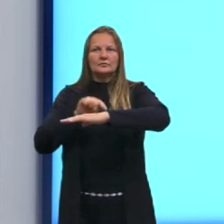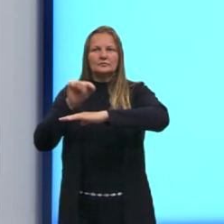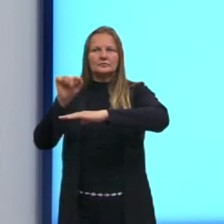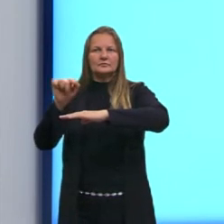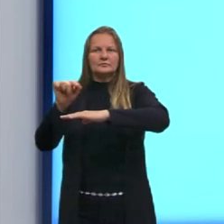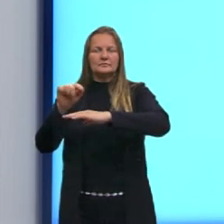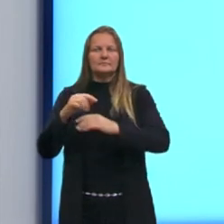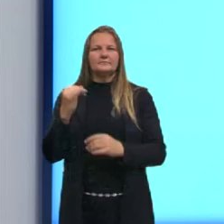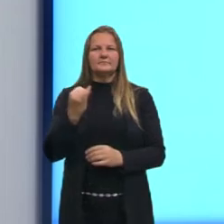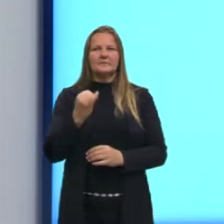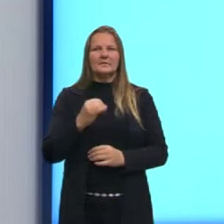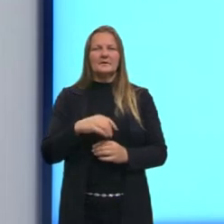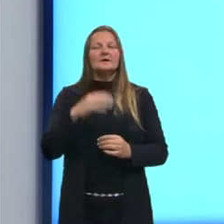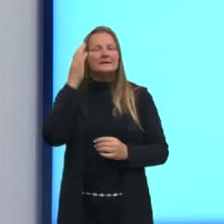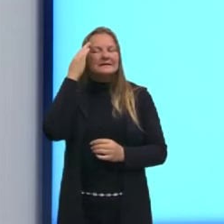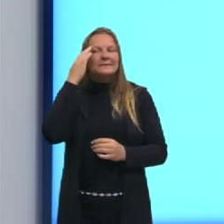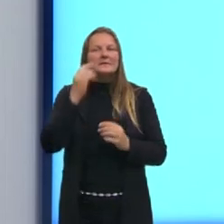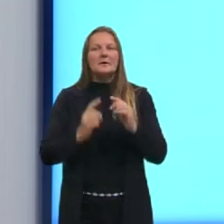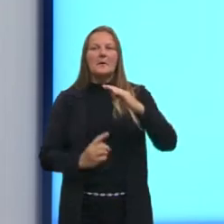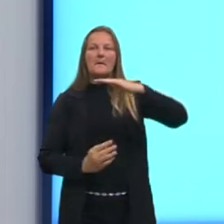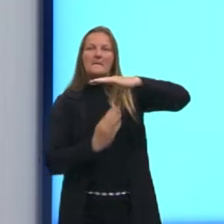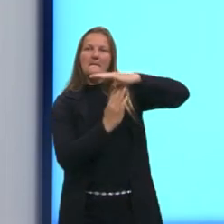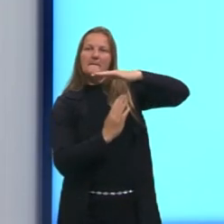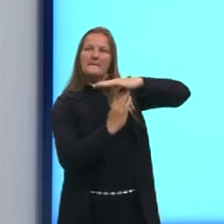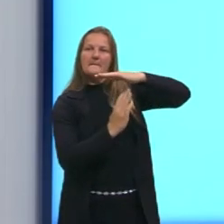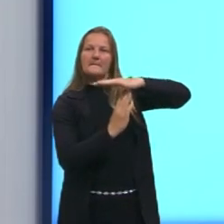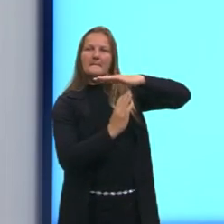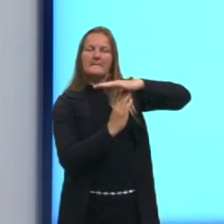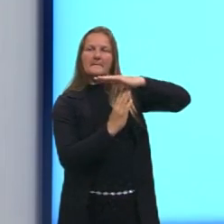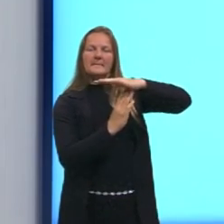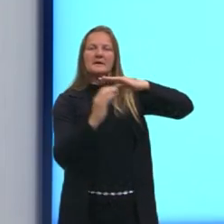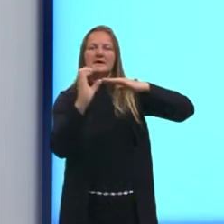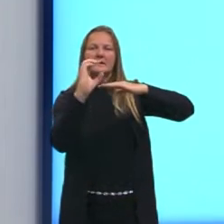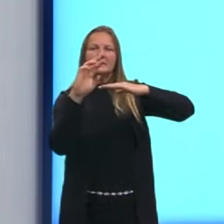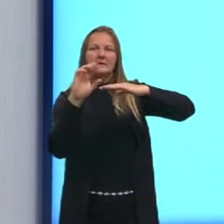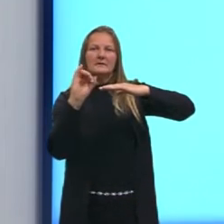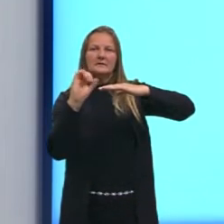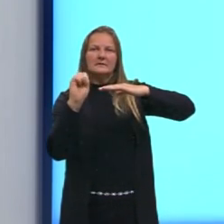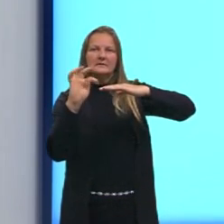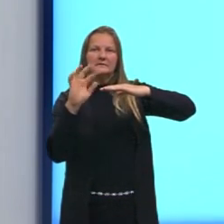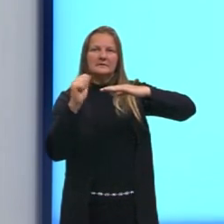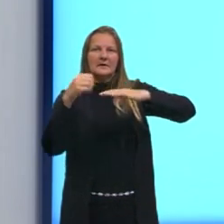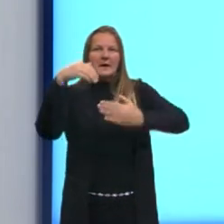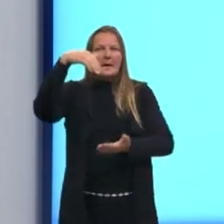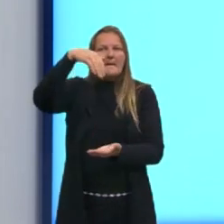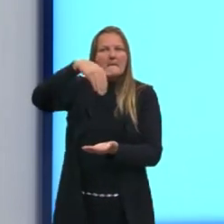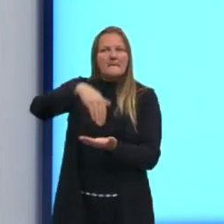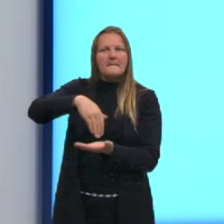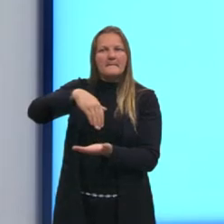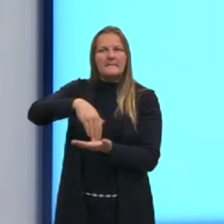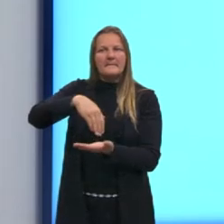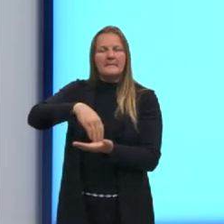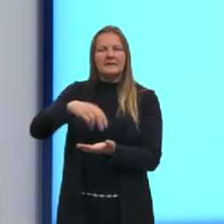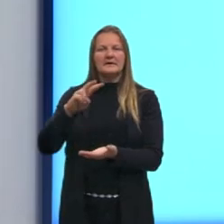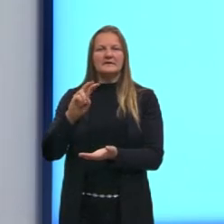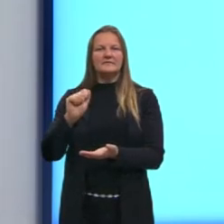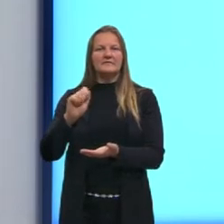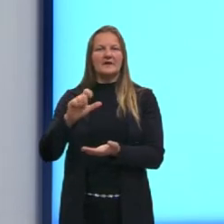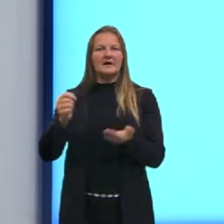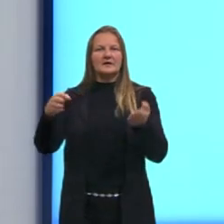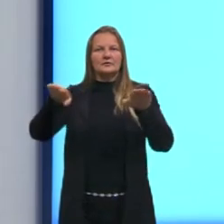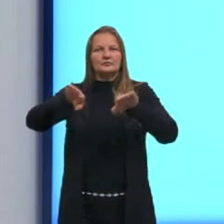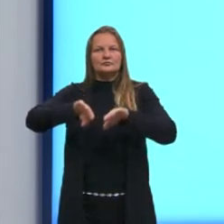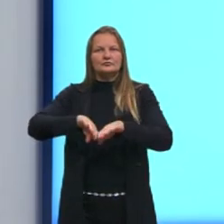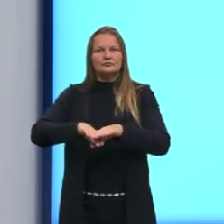dessa onda. Como a gente já viu, então, os pontos altos a gente chama de crista e os pontos baixos a gente chama de vale, tá?